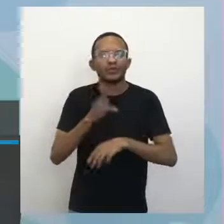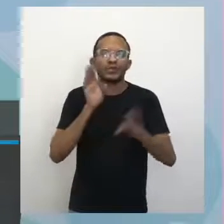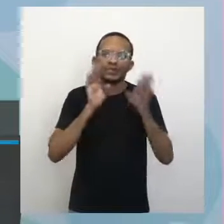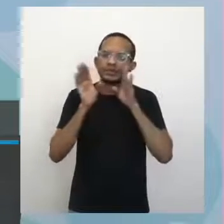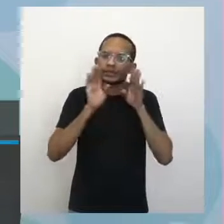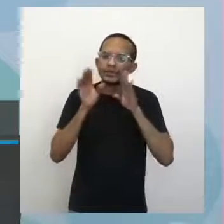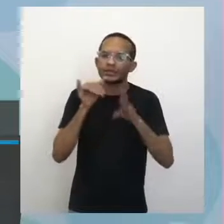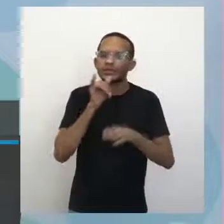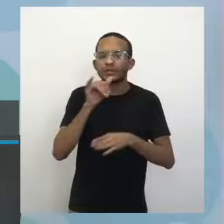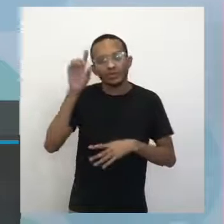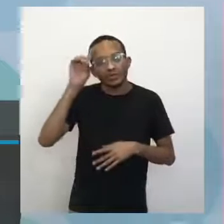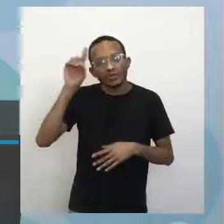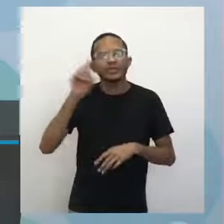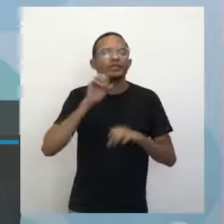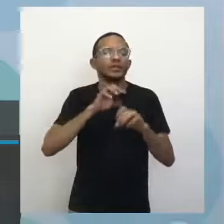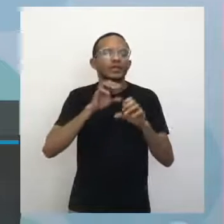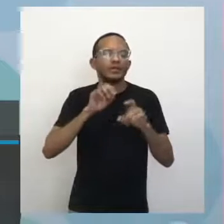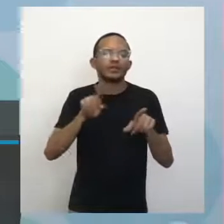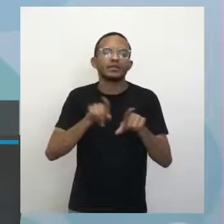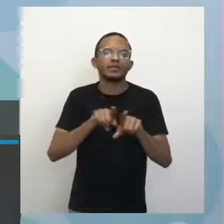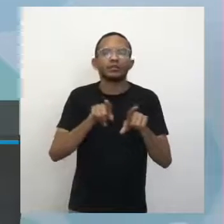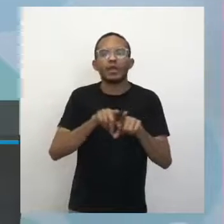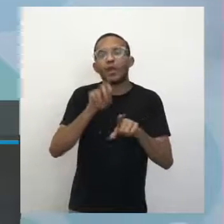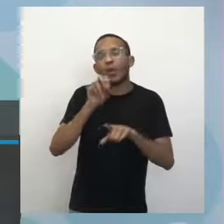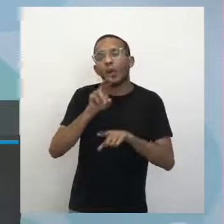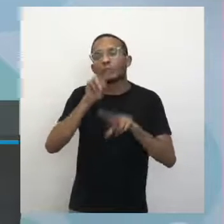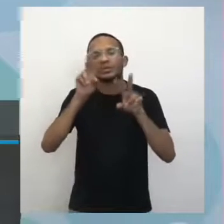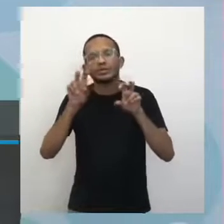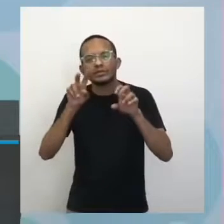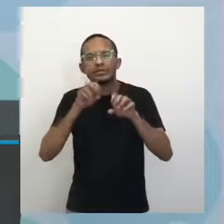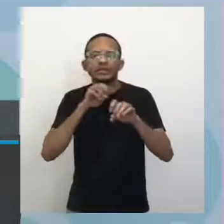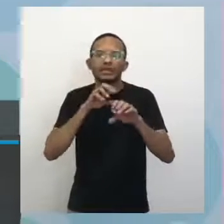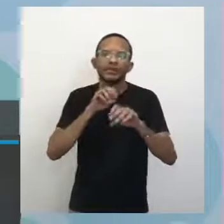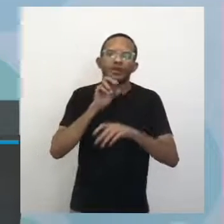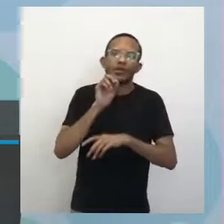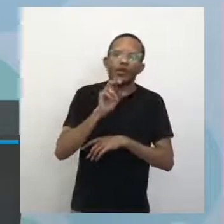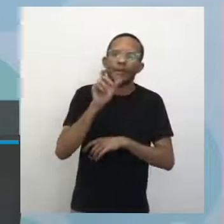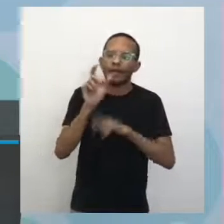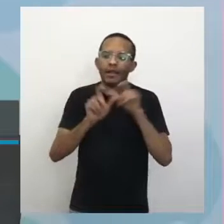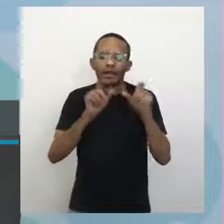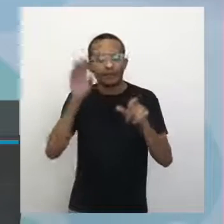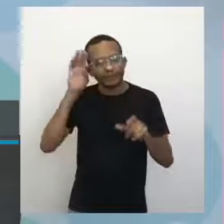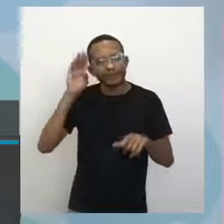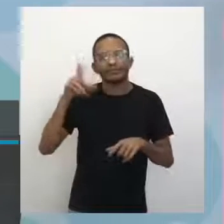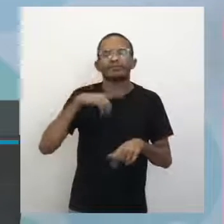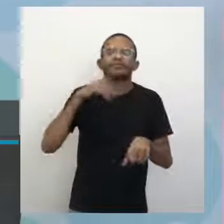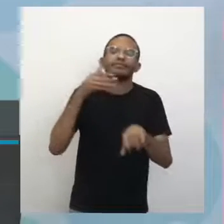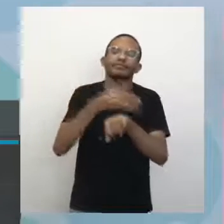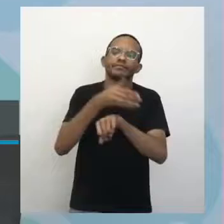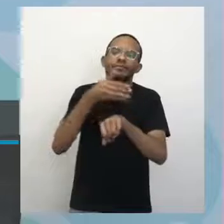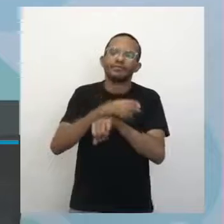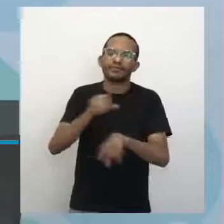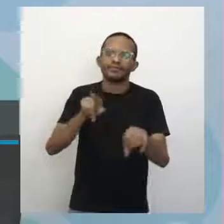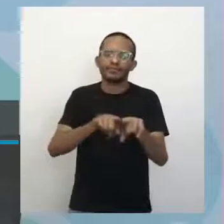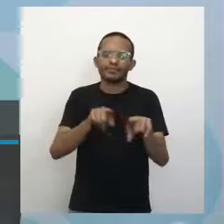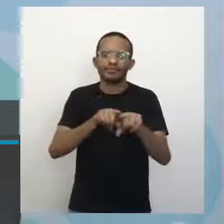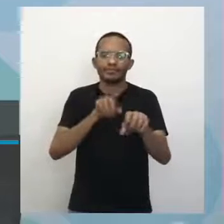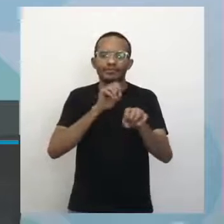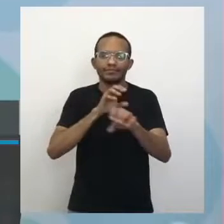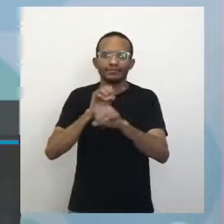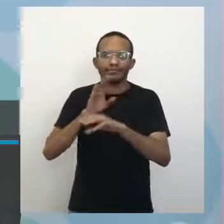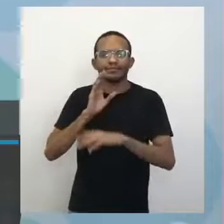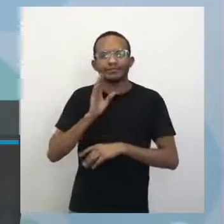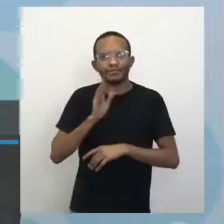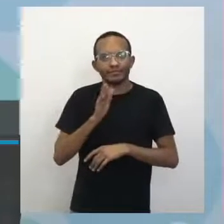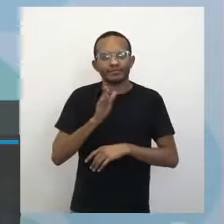lá a data da aula, ou o título da aula, ou mesmo as palavras-chave, você vai ter acesso aí às aulas que também já